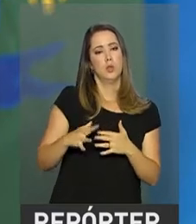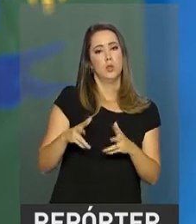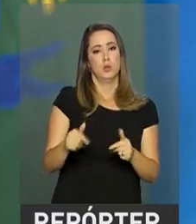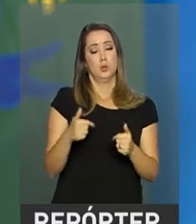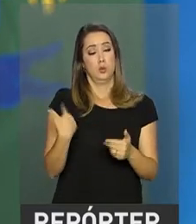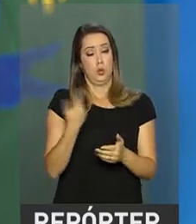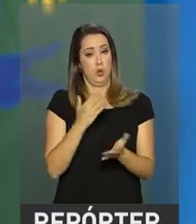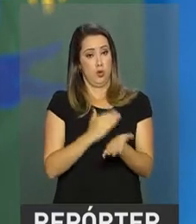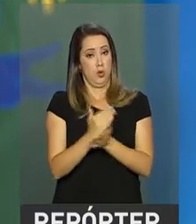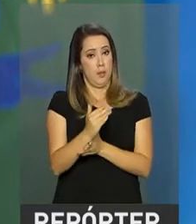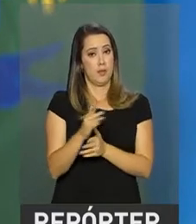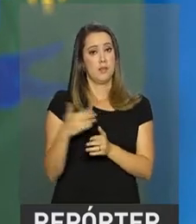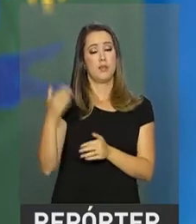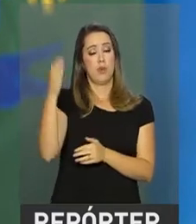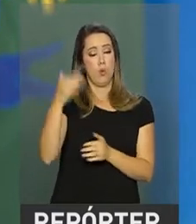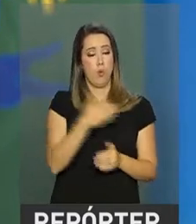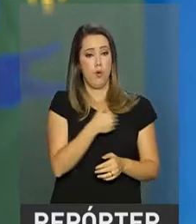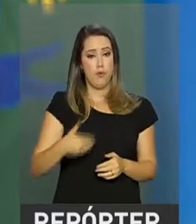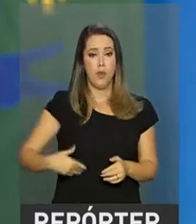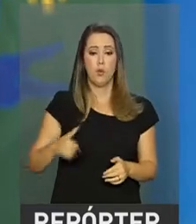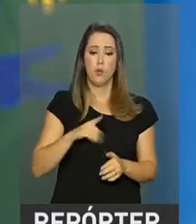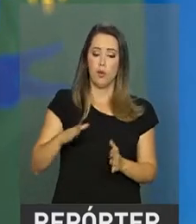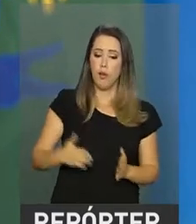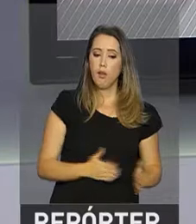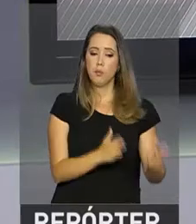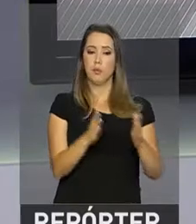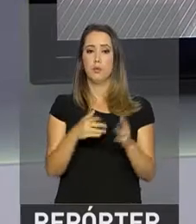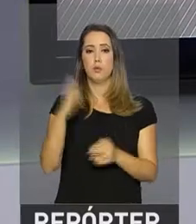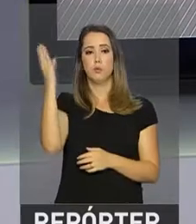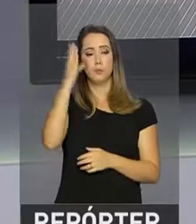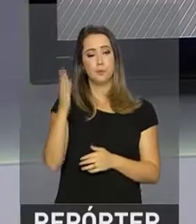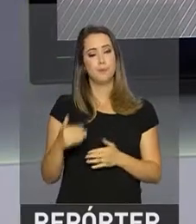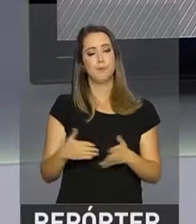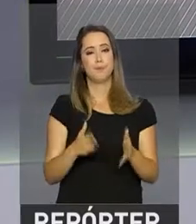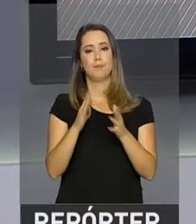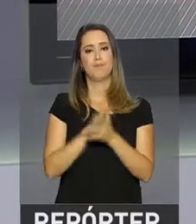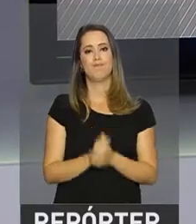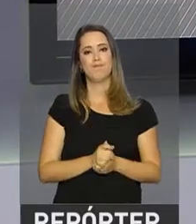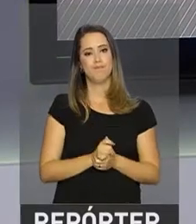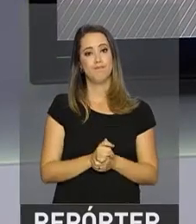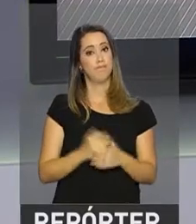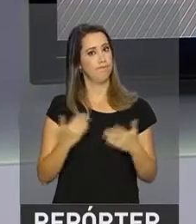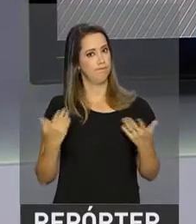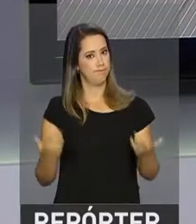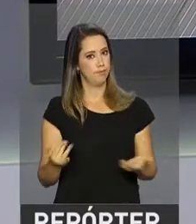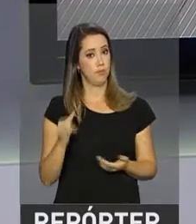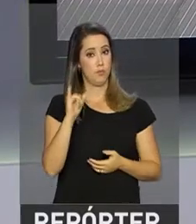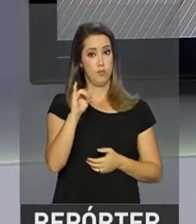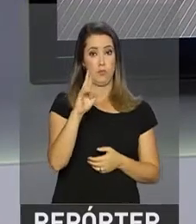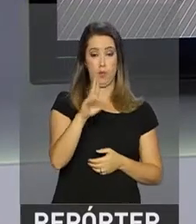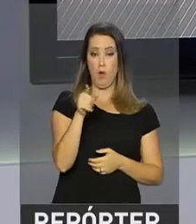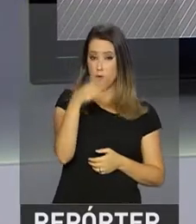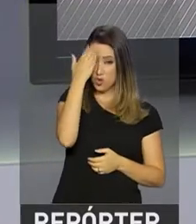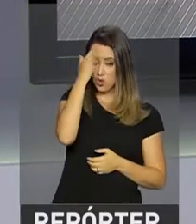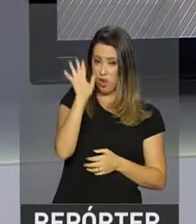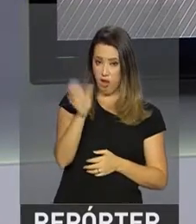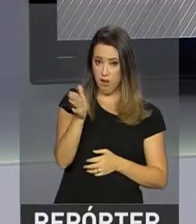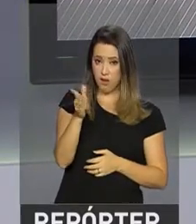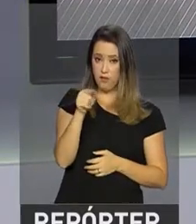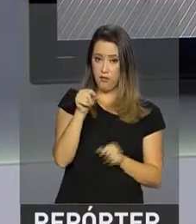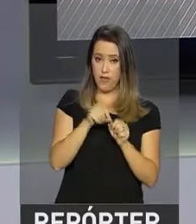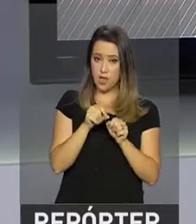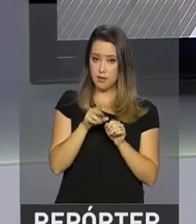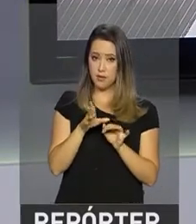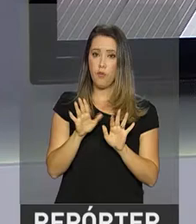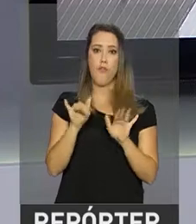o governo tem rumo no nosso país tem rumo declaração do imposto de renda seja fez a sua prazo